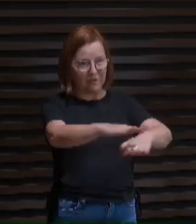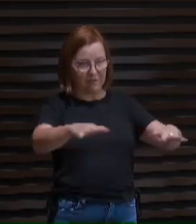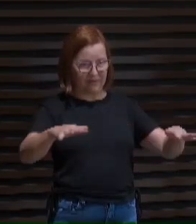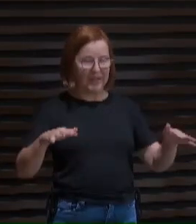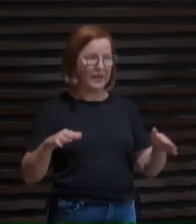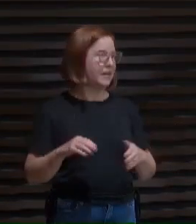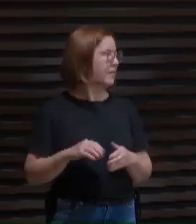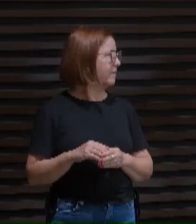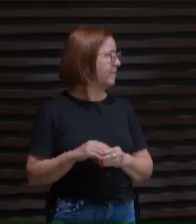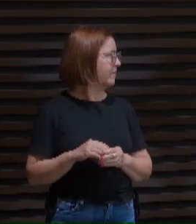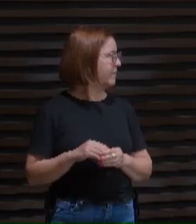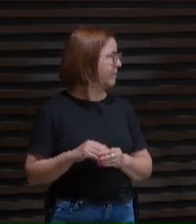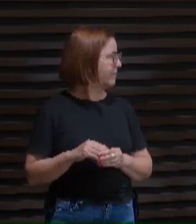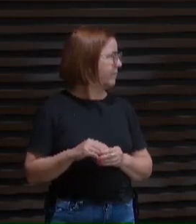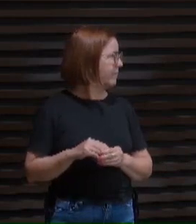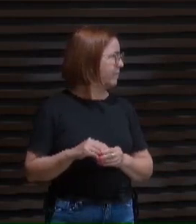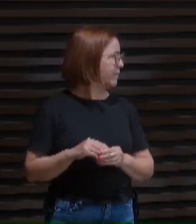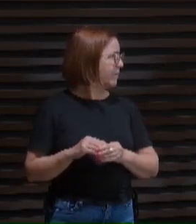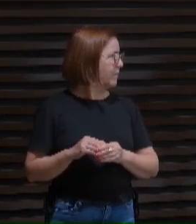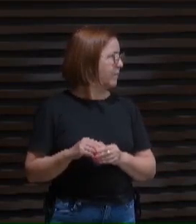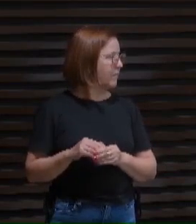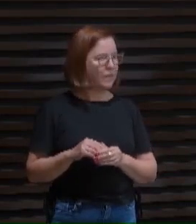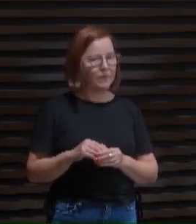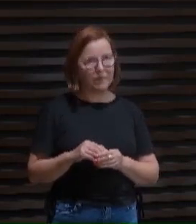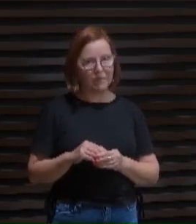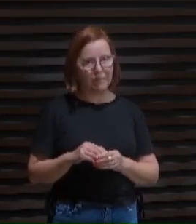deu o endereço, o CEP, deu tudo certinho, para não ter erro.